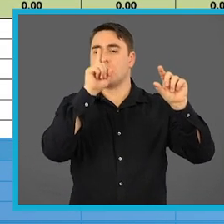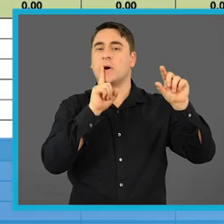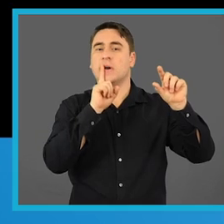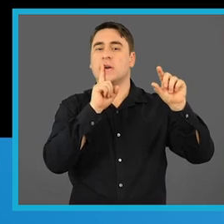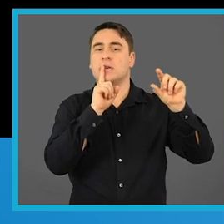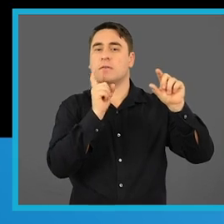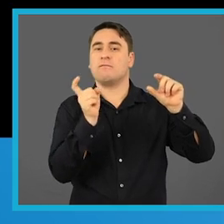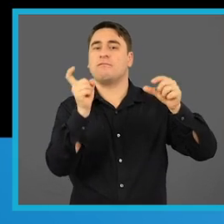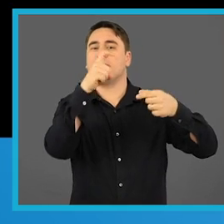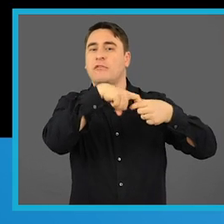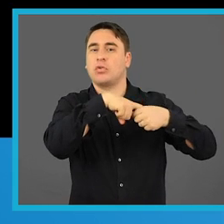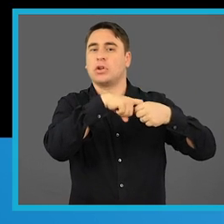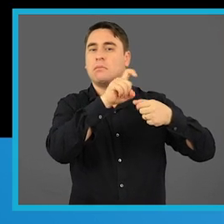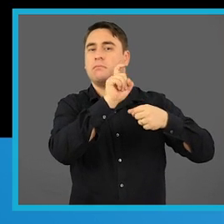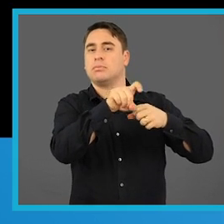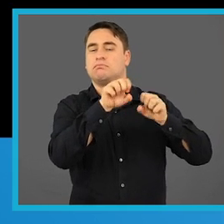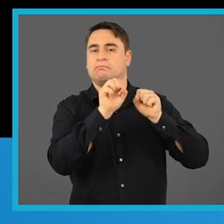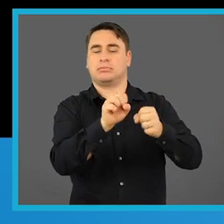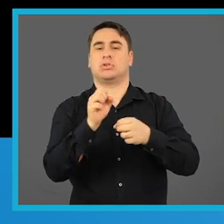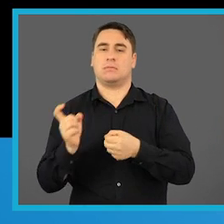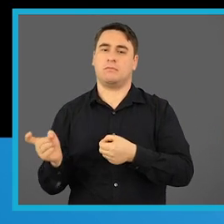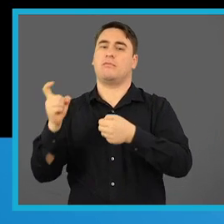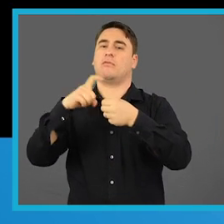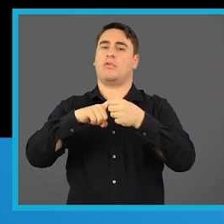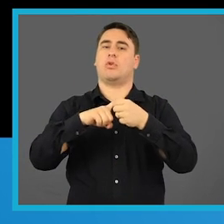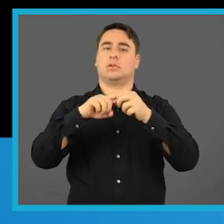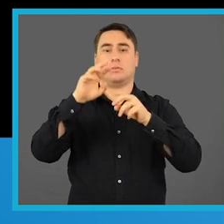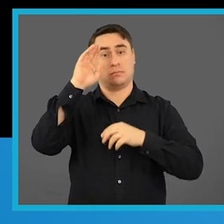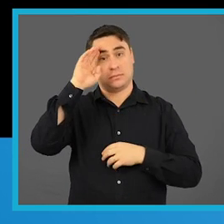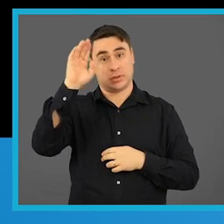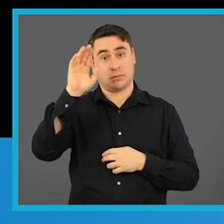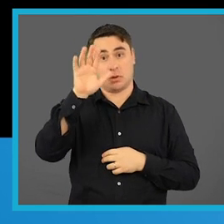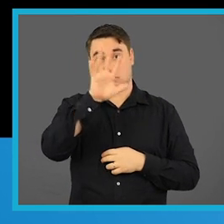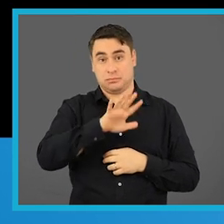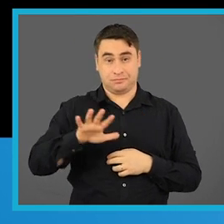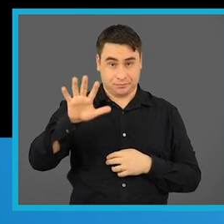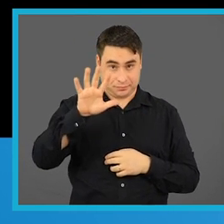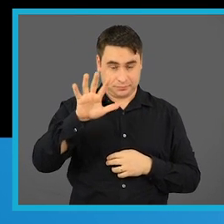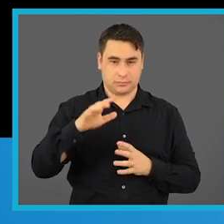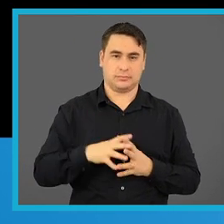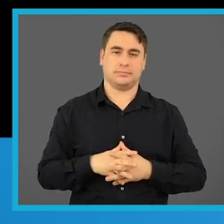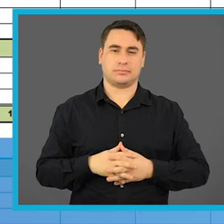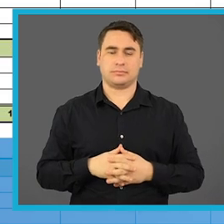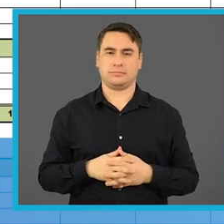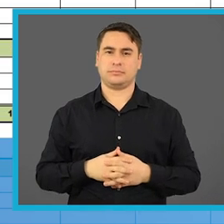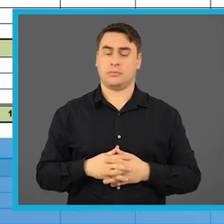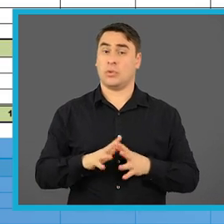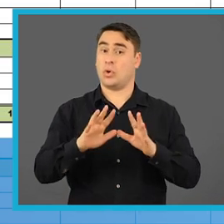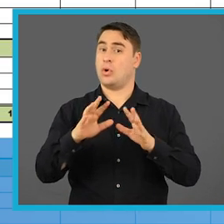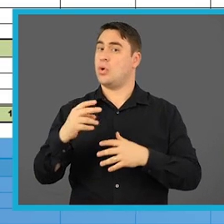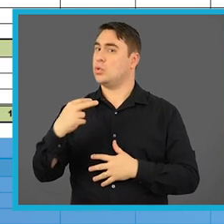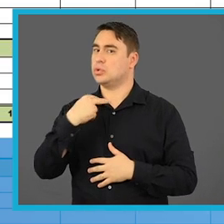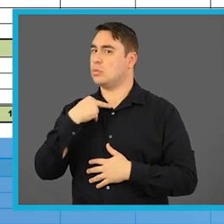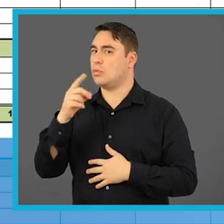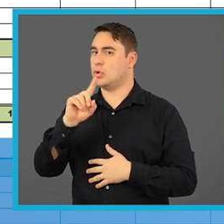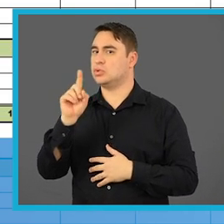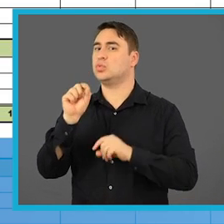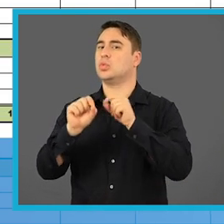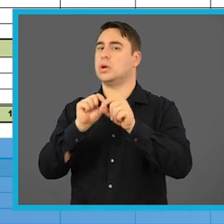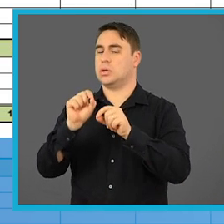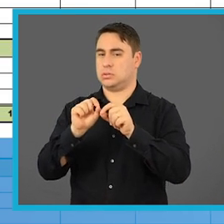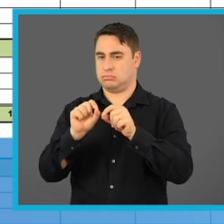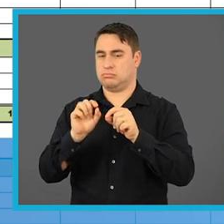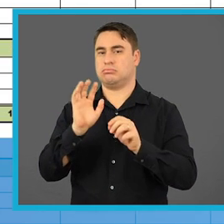mês tem o botão voltar, onde você volta para esse menu principal. Bom, algumas coisas que não podem ser